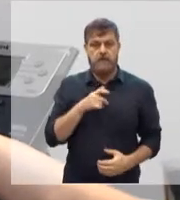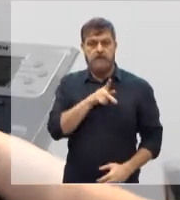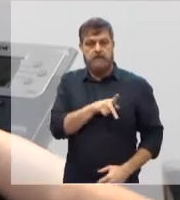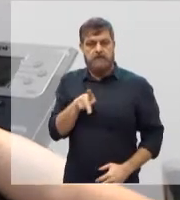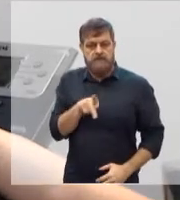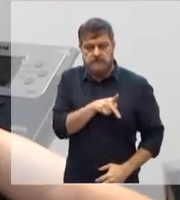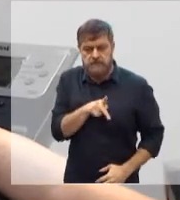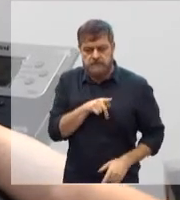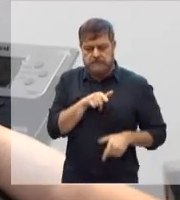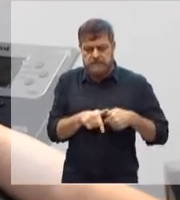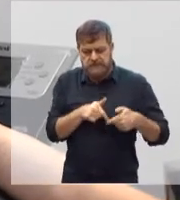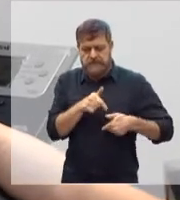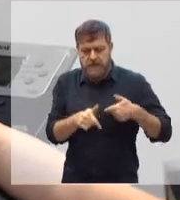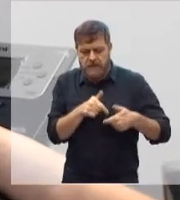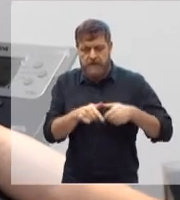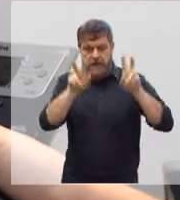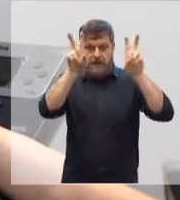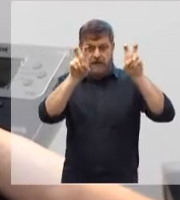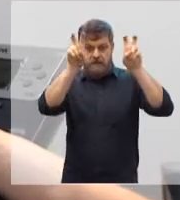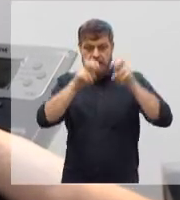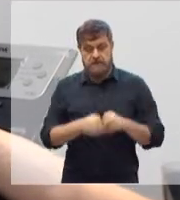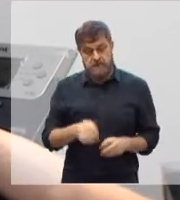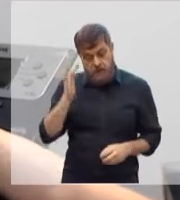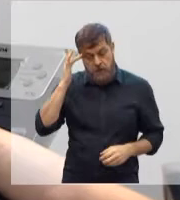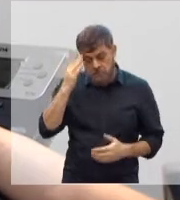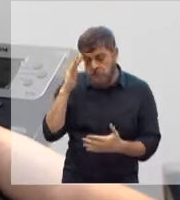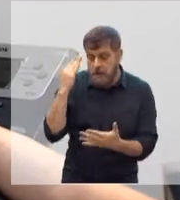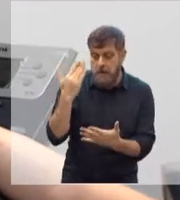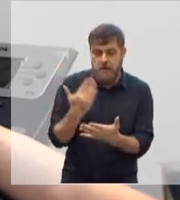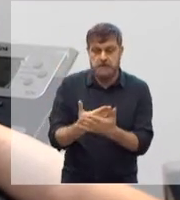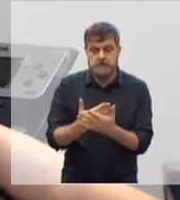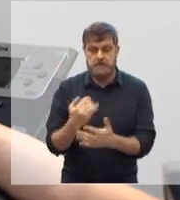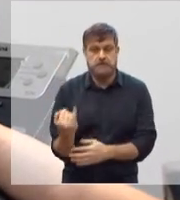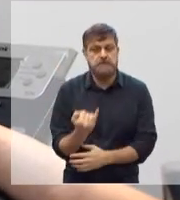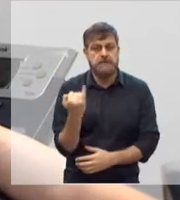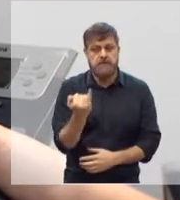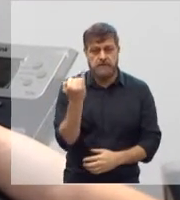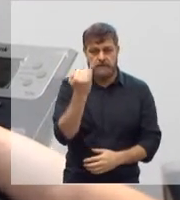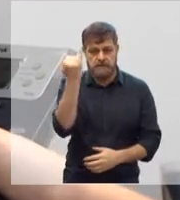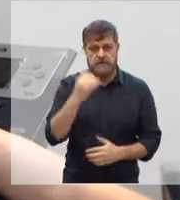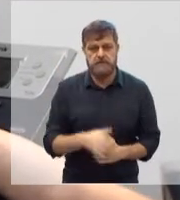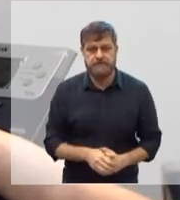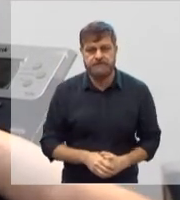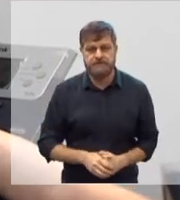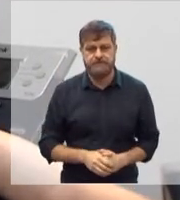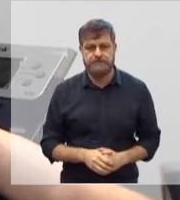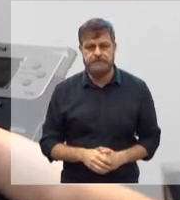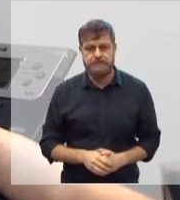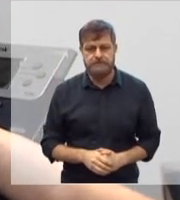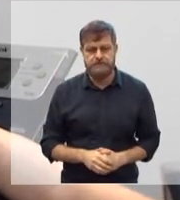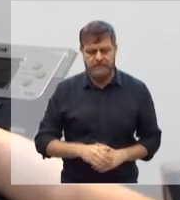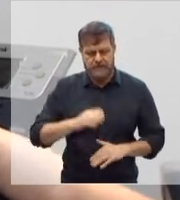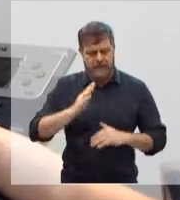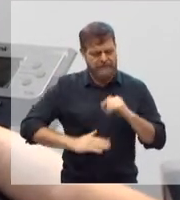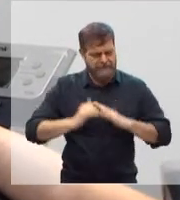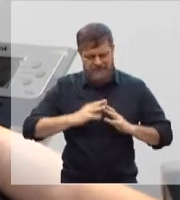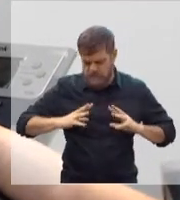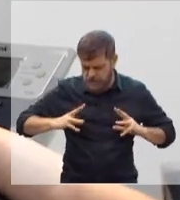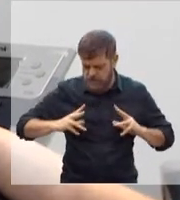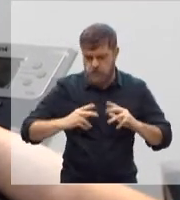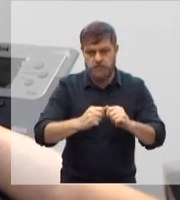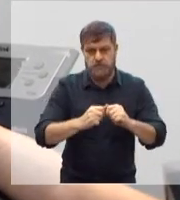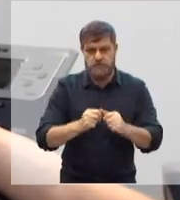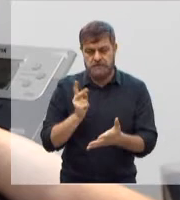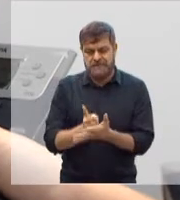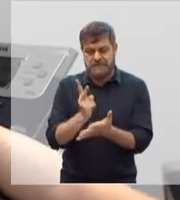como professor, eu continuo ainda trabalhando essas temáticas que eu acho muito importantes. Tudo que eu